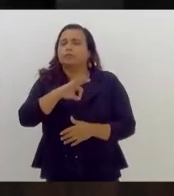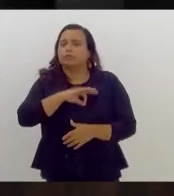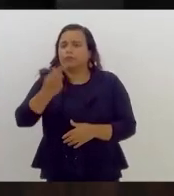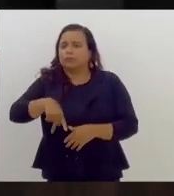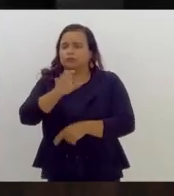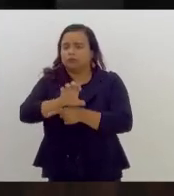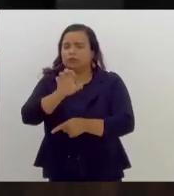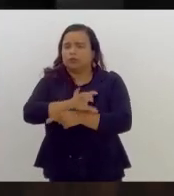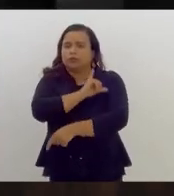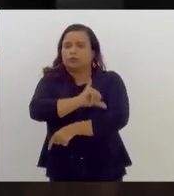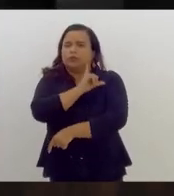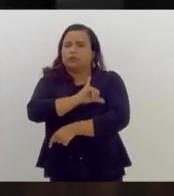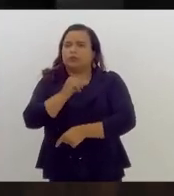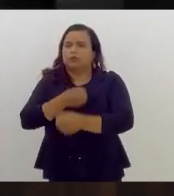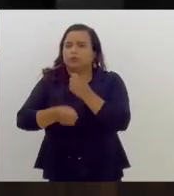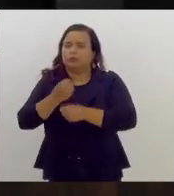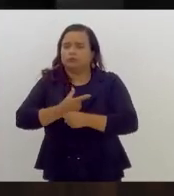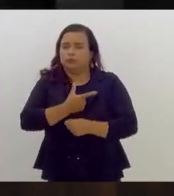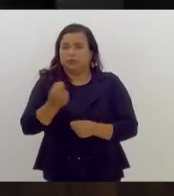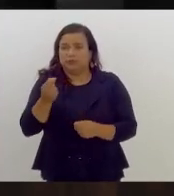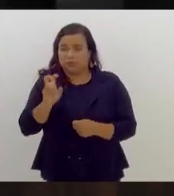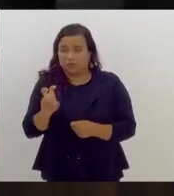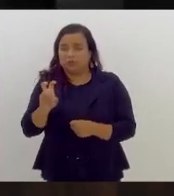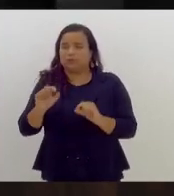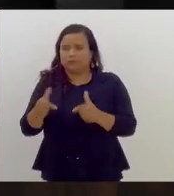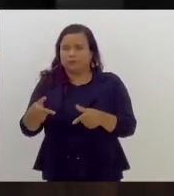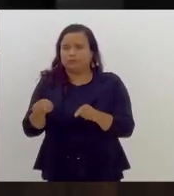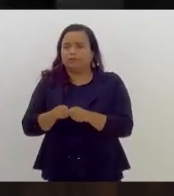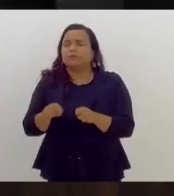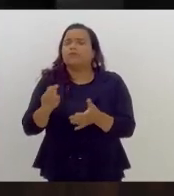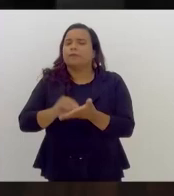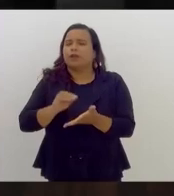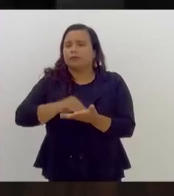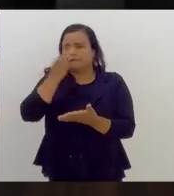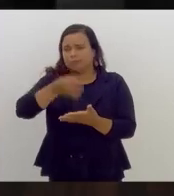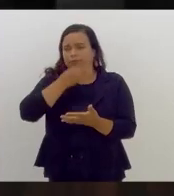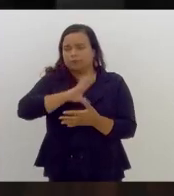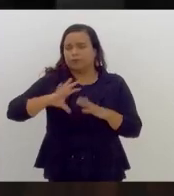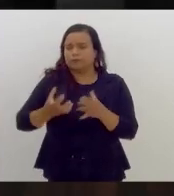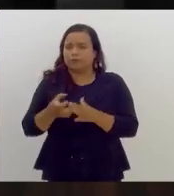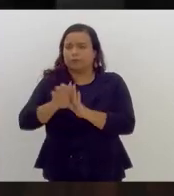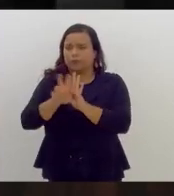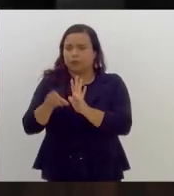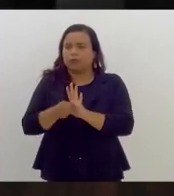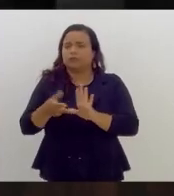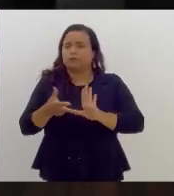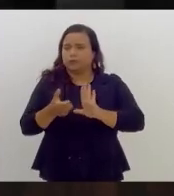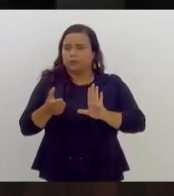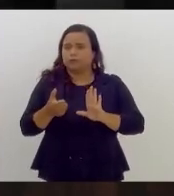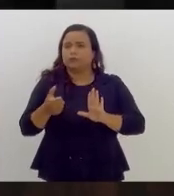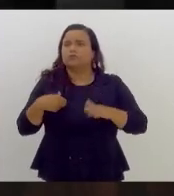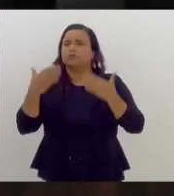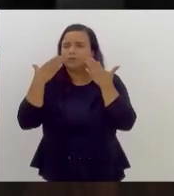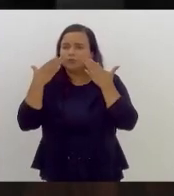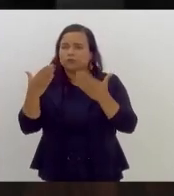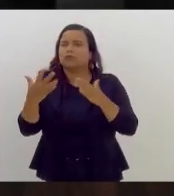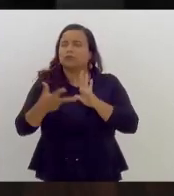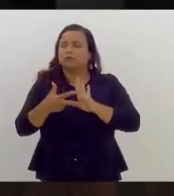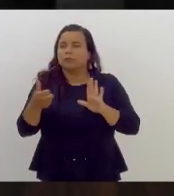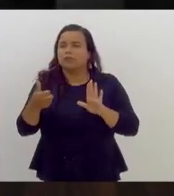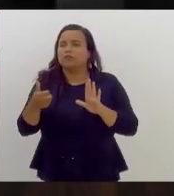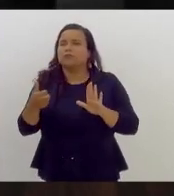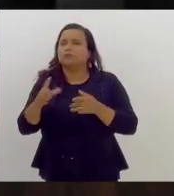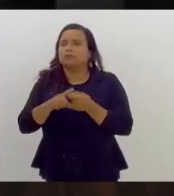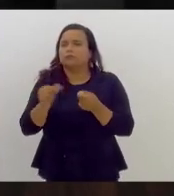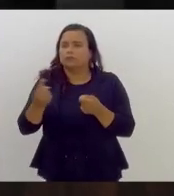realizado no ano 2005, pendendo de parecer da Comissão de Emendas Condicionais e Vetos. Destaque ao veto aposto ao